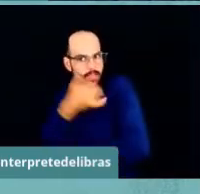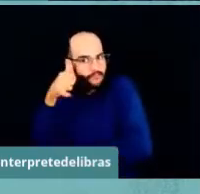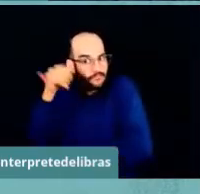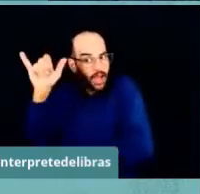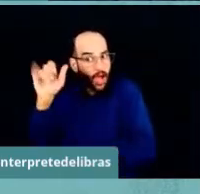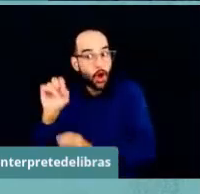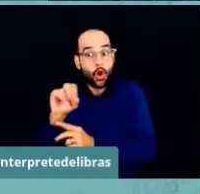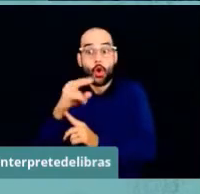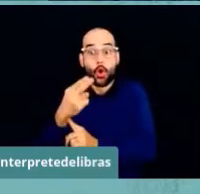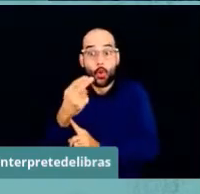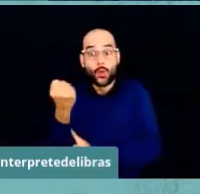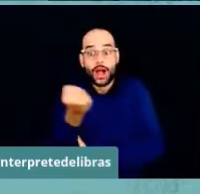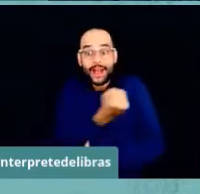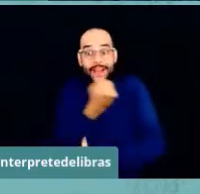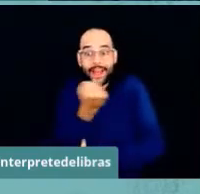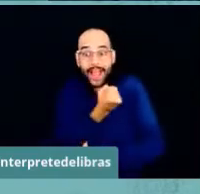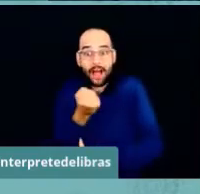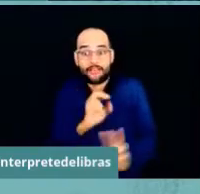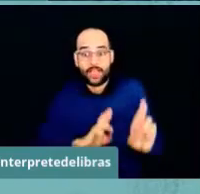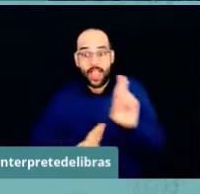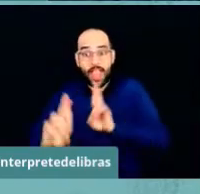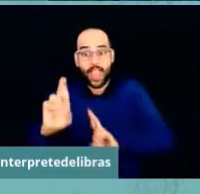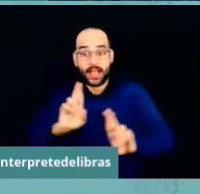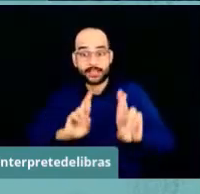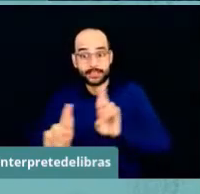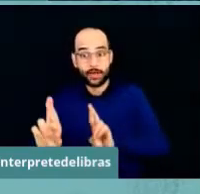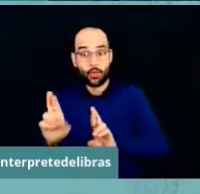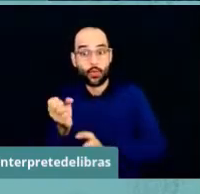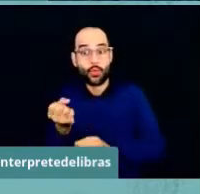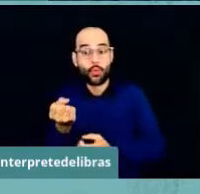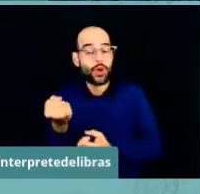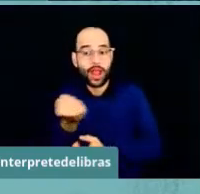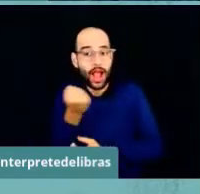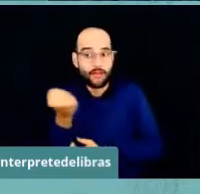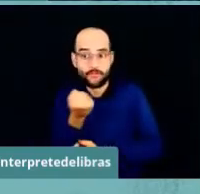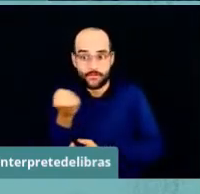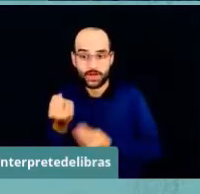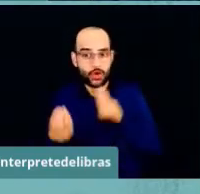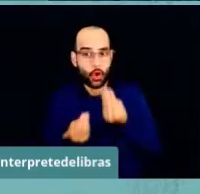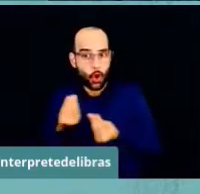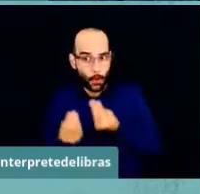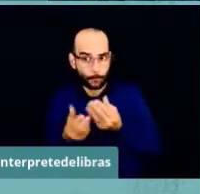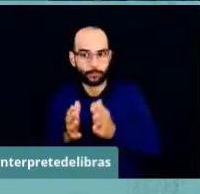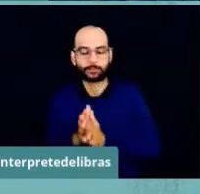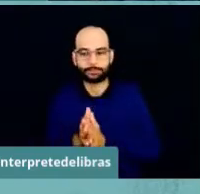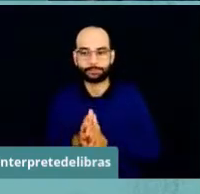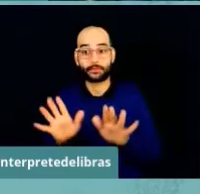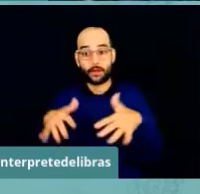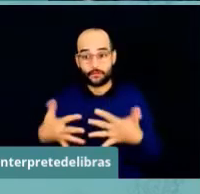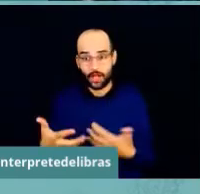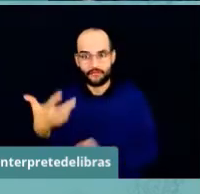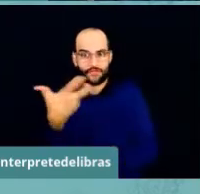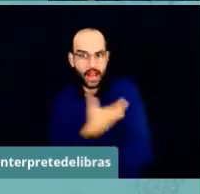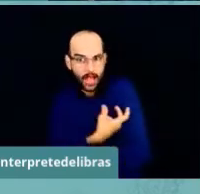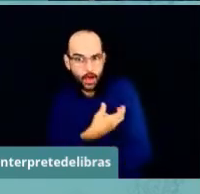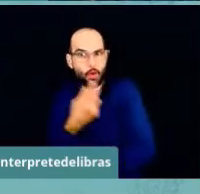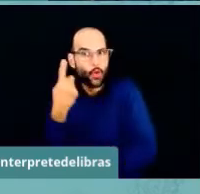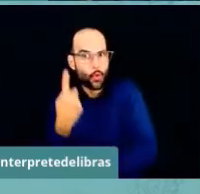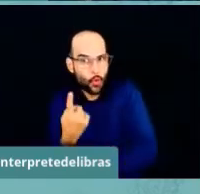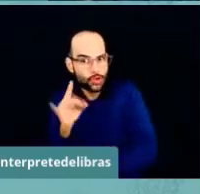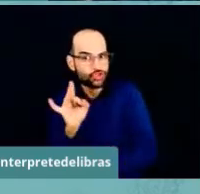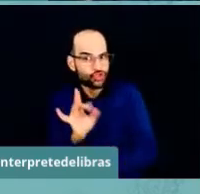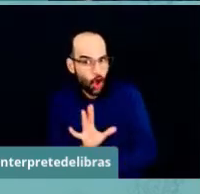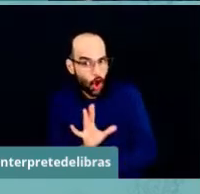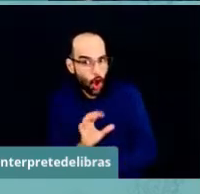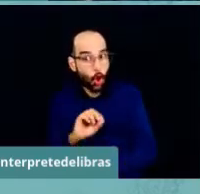grave. Então, aqui, além de eu avaliar se a vacina funciona, eu vou avaliar se uma dose é suficiente, se eu